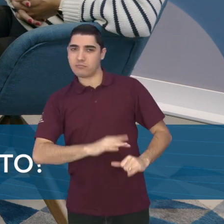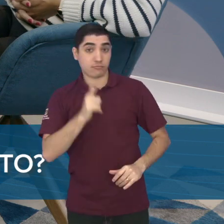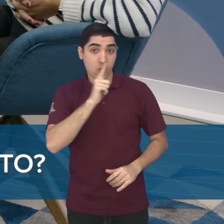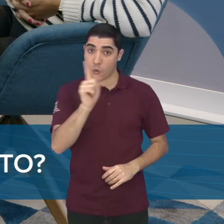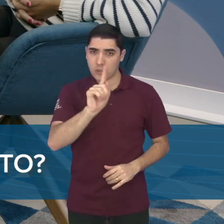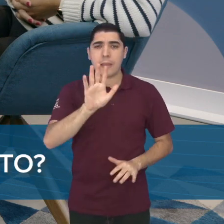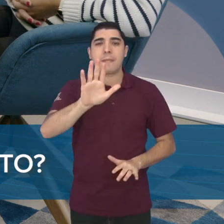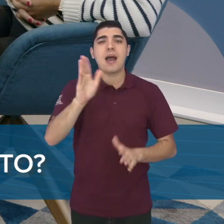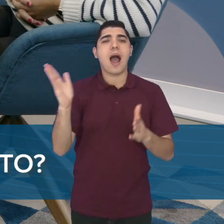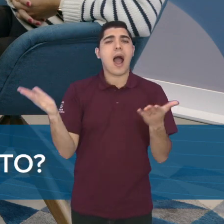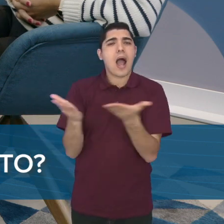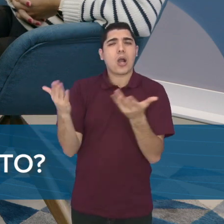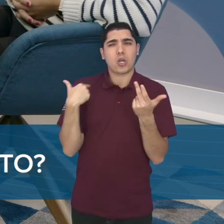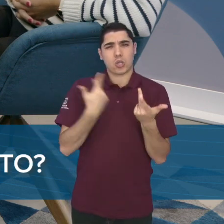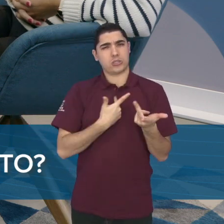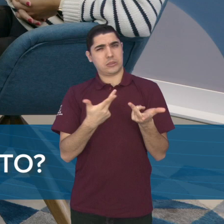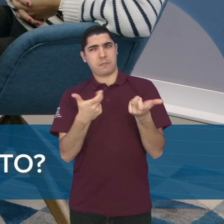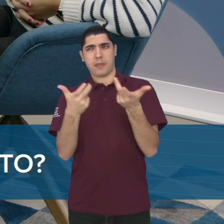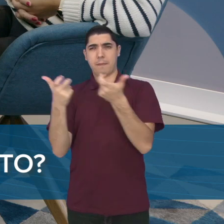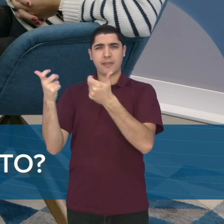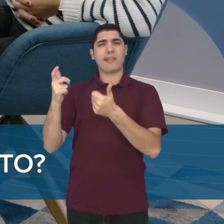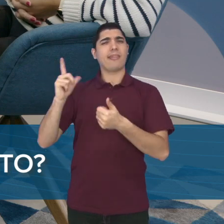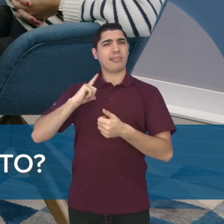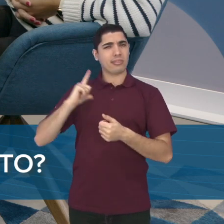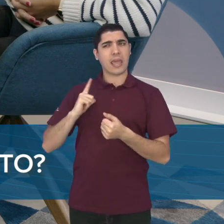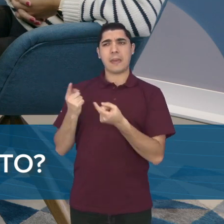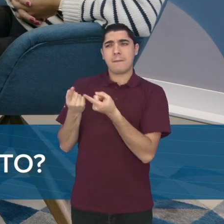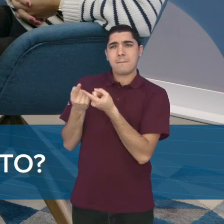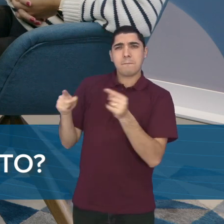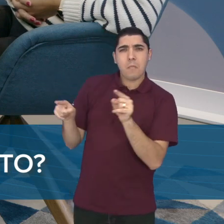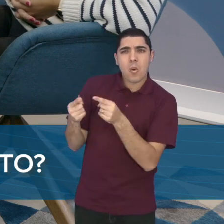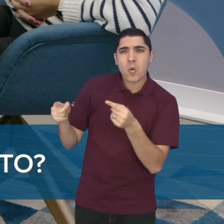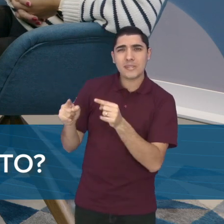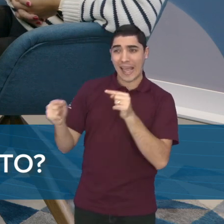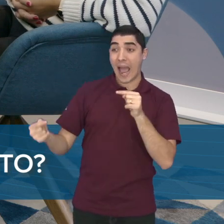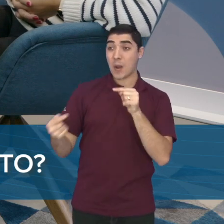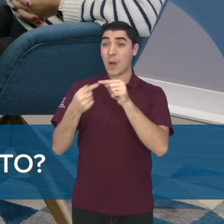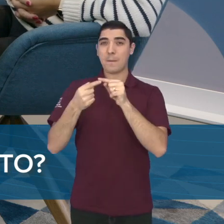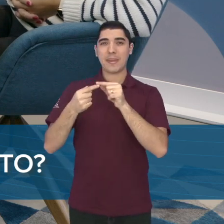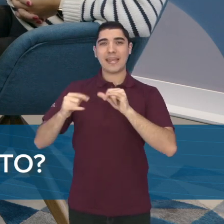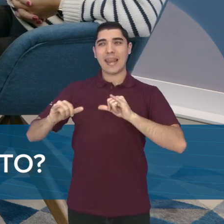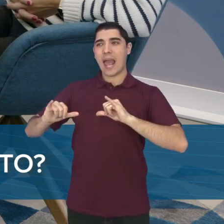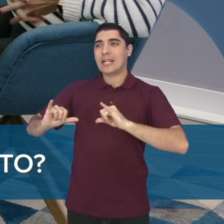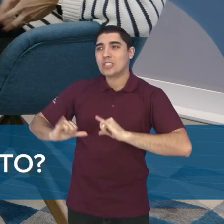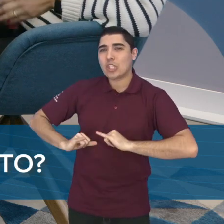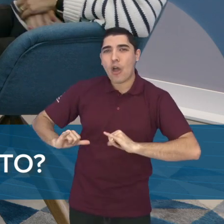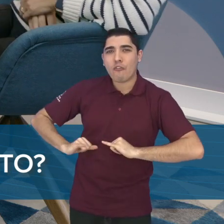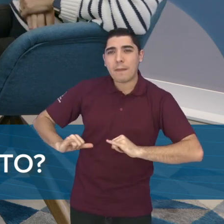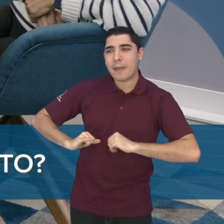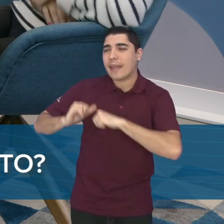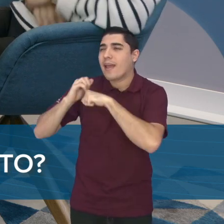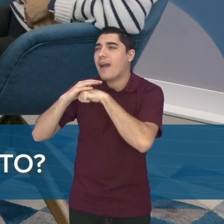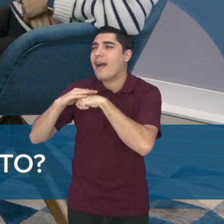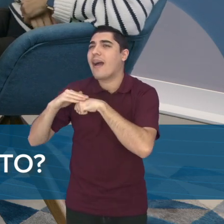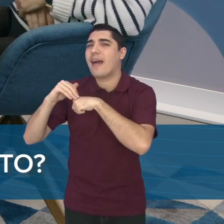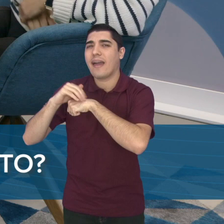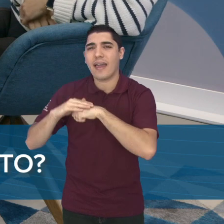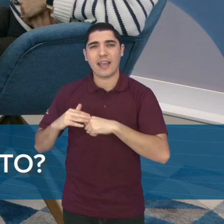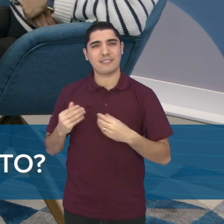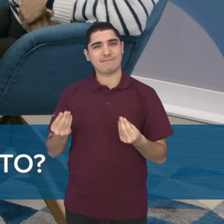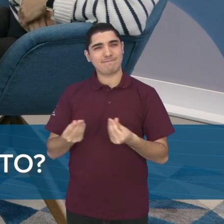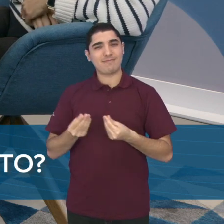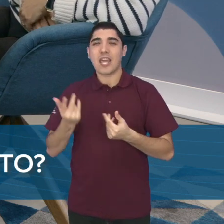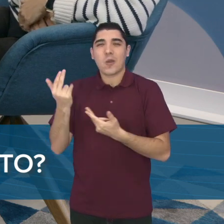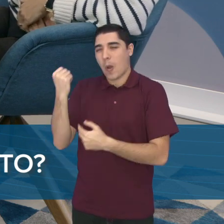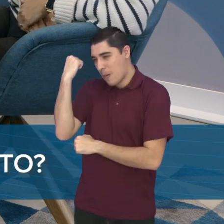forma comercial também, né? A gente vê em letras de músicas e tal, essa sofrência, essa romantização.